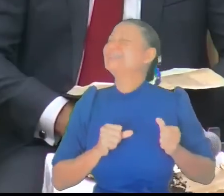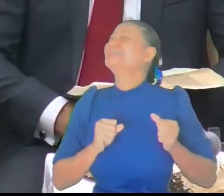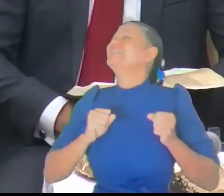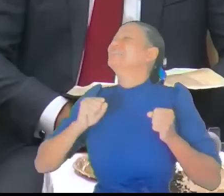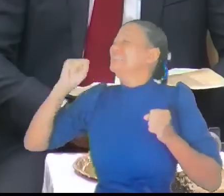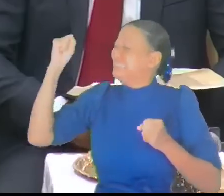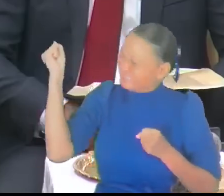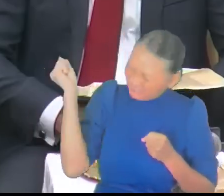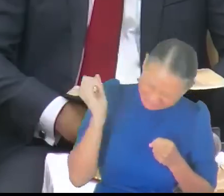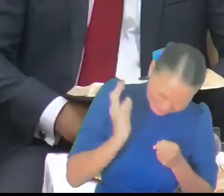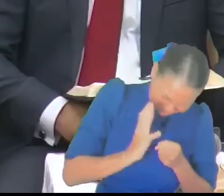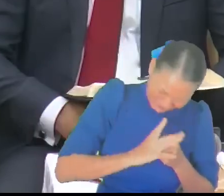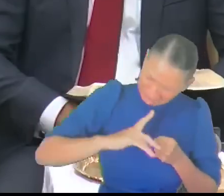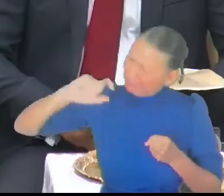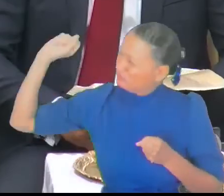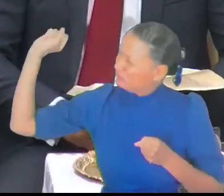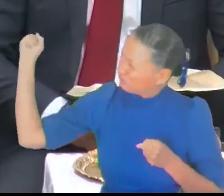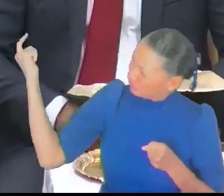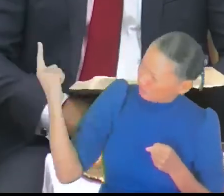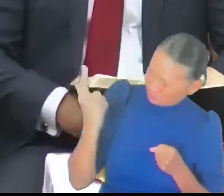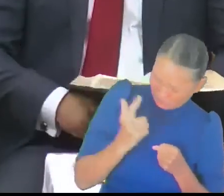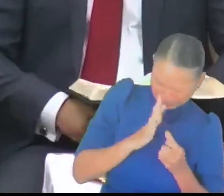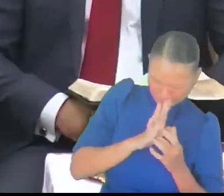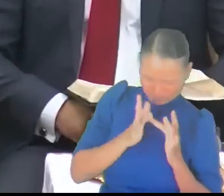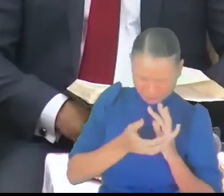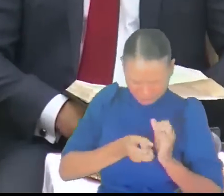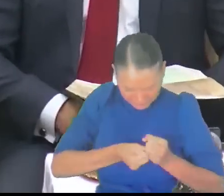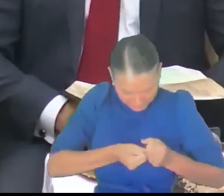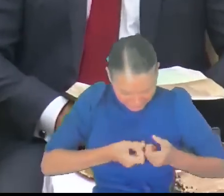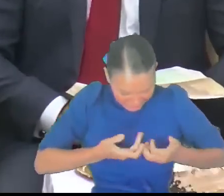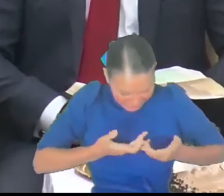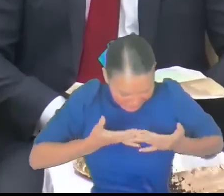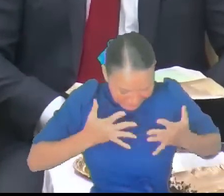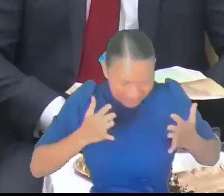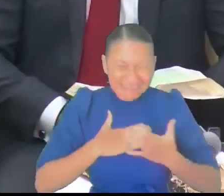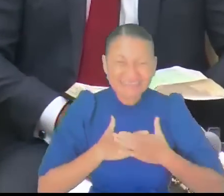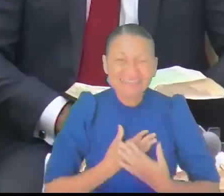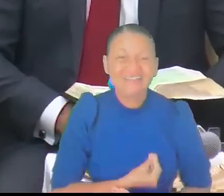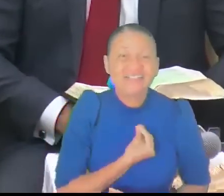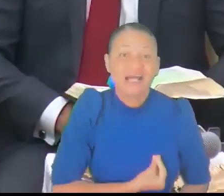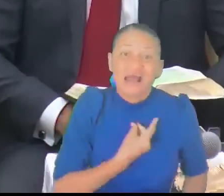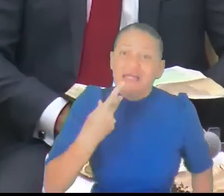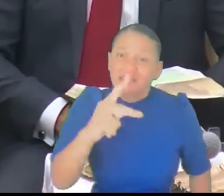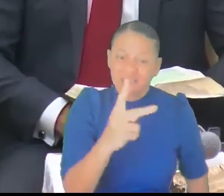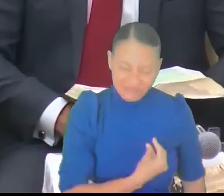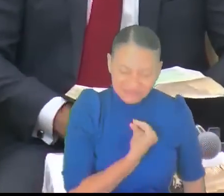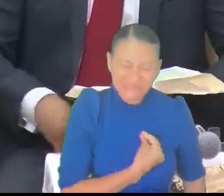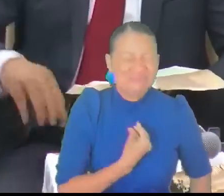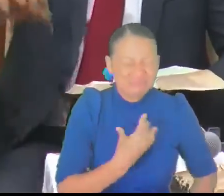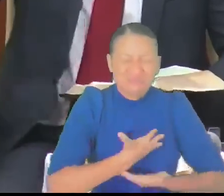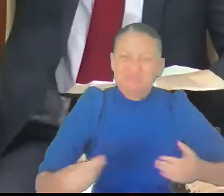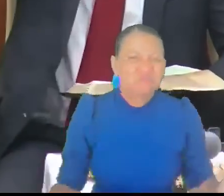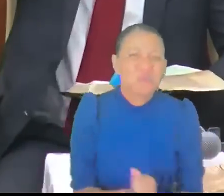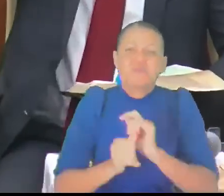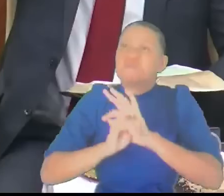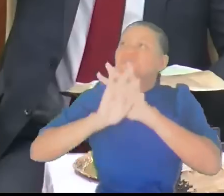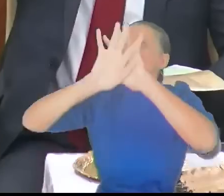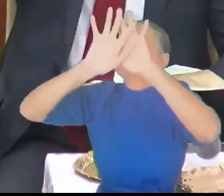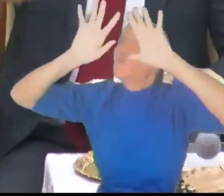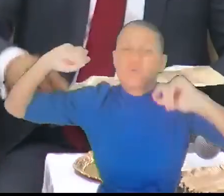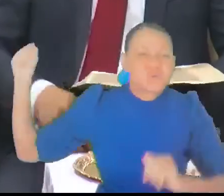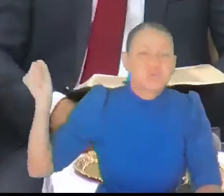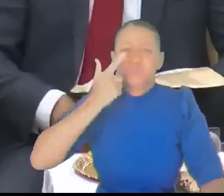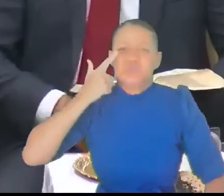o sol da justiça brilhou na minha vida e na sua vida. Quem dá glória ao sol da